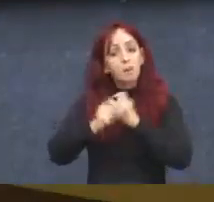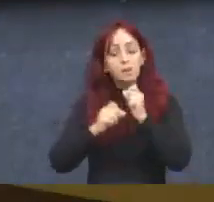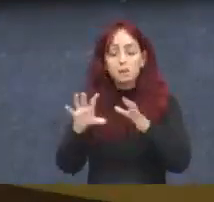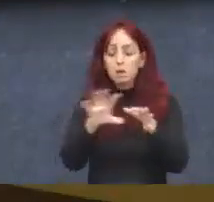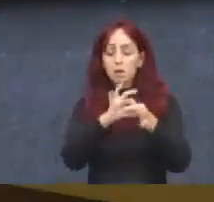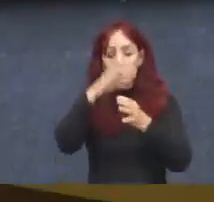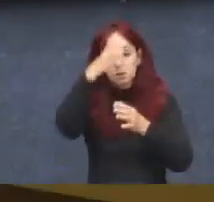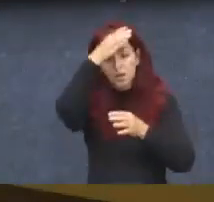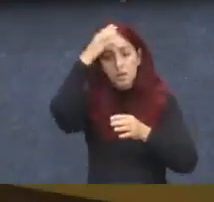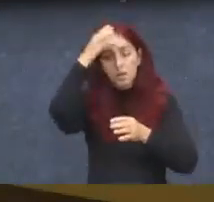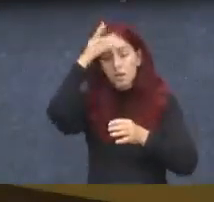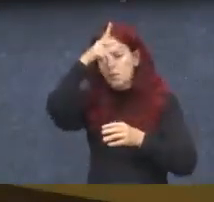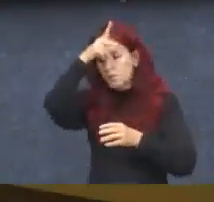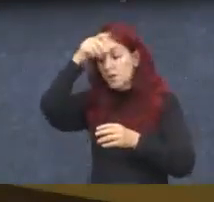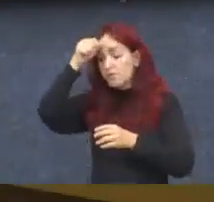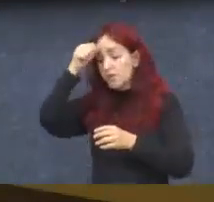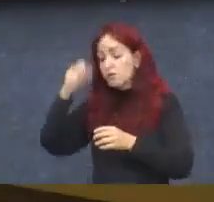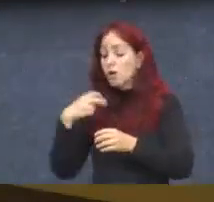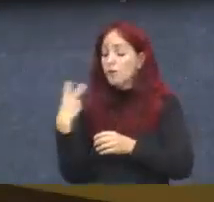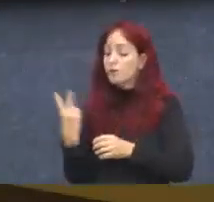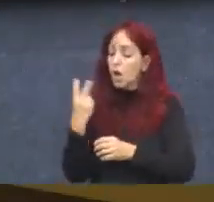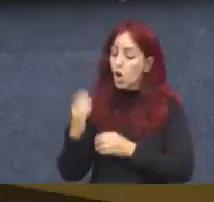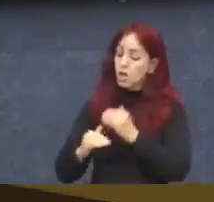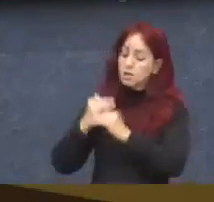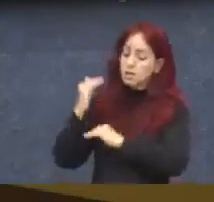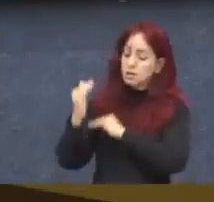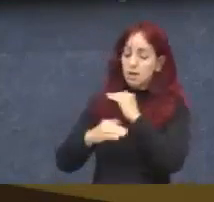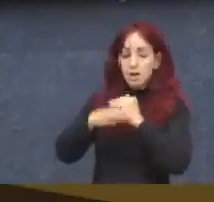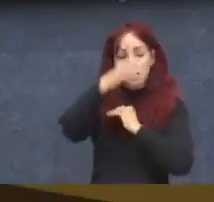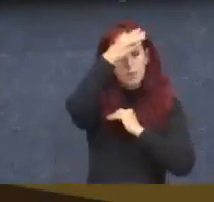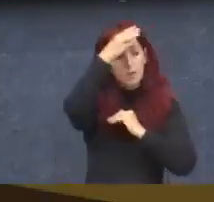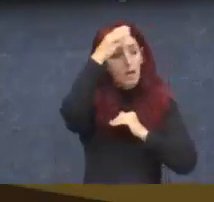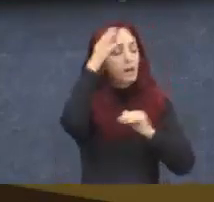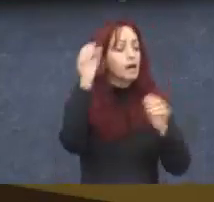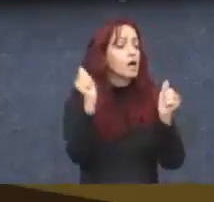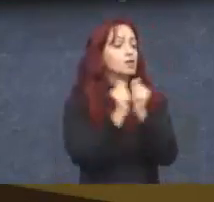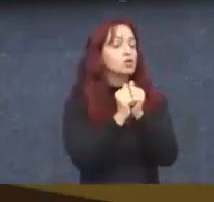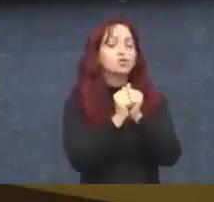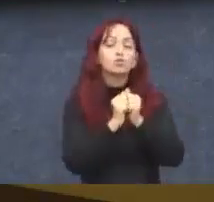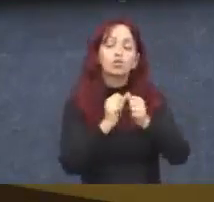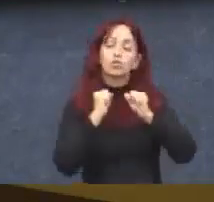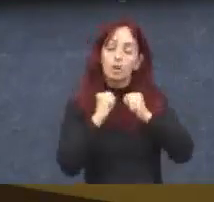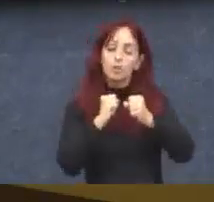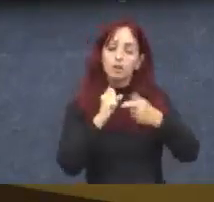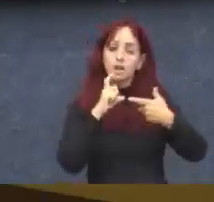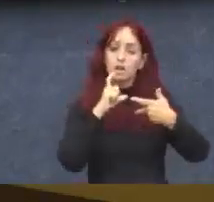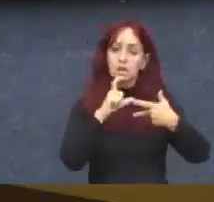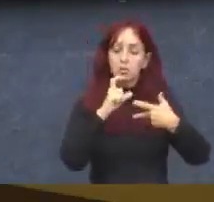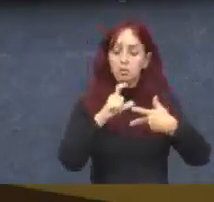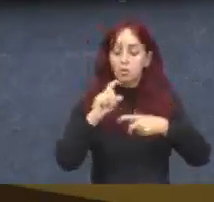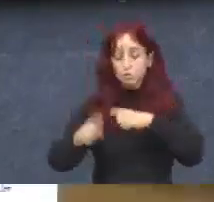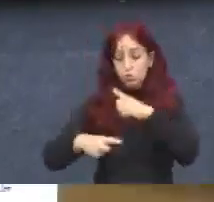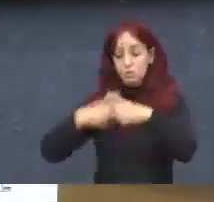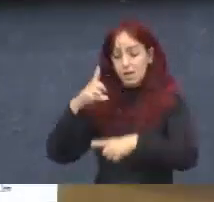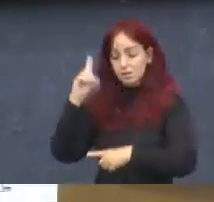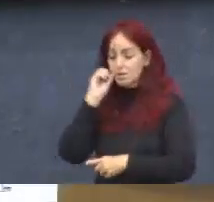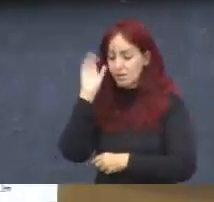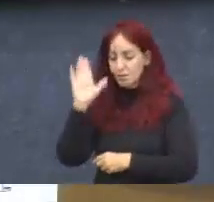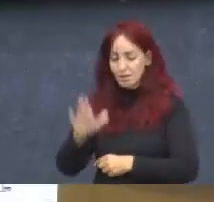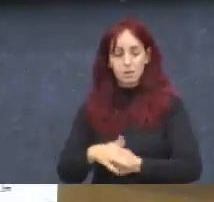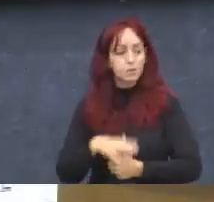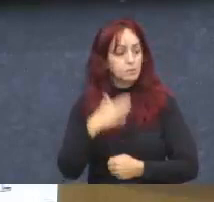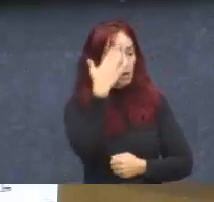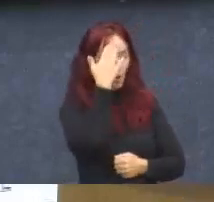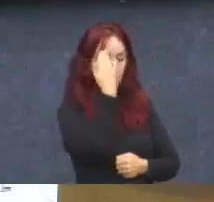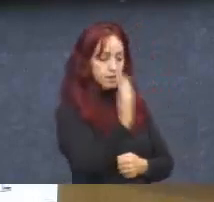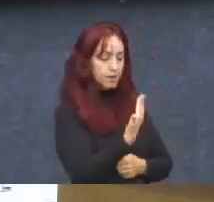Prefeitura, valorizando, sobretudo, esta casa também junto ao Poder Executivo. Então, sucesso. Deus o abençoe. Muito obrigado, vereador